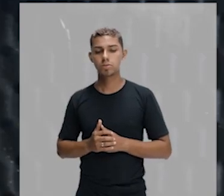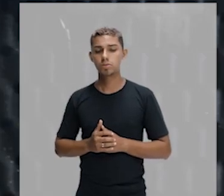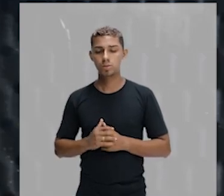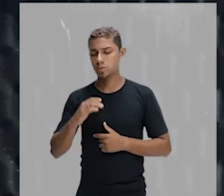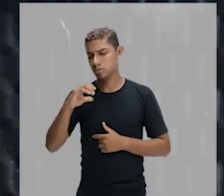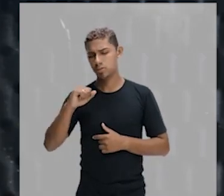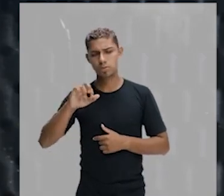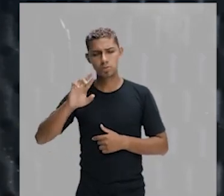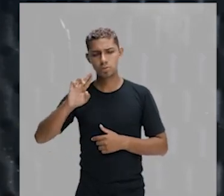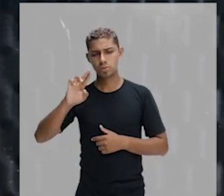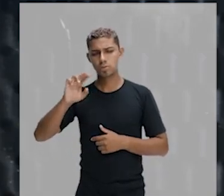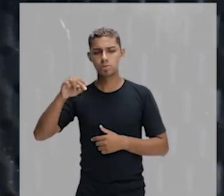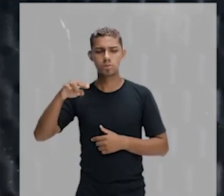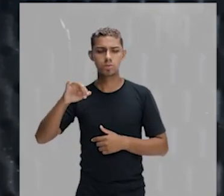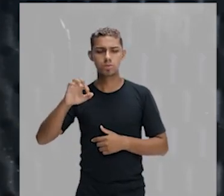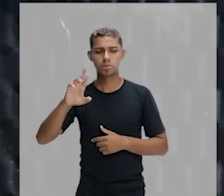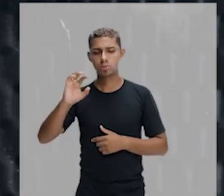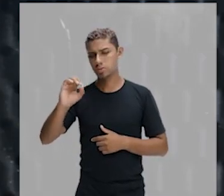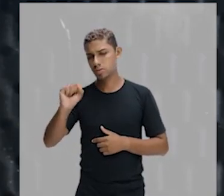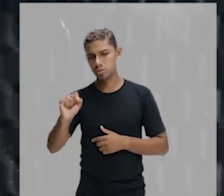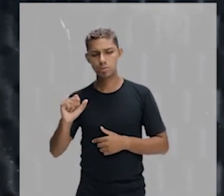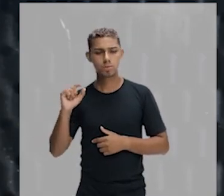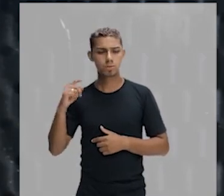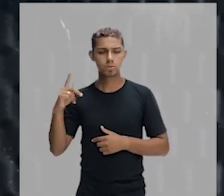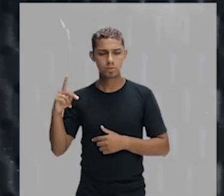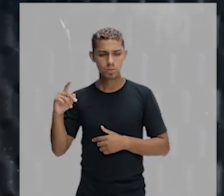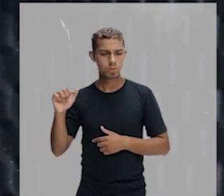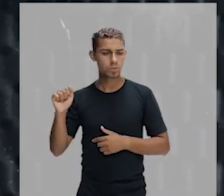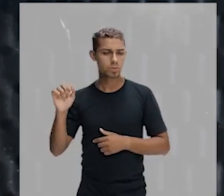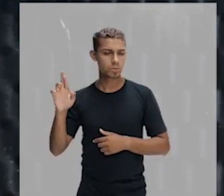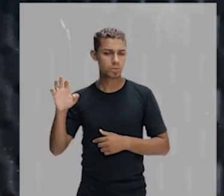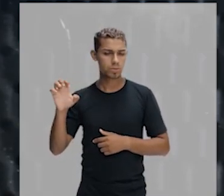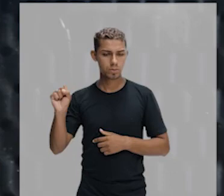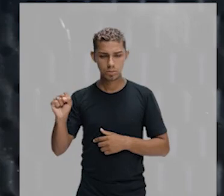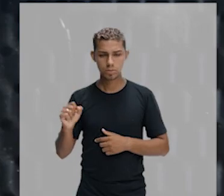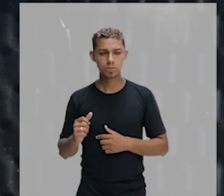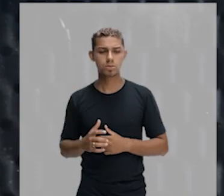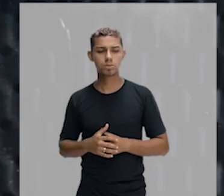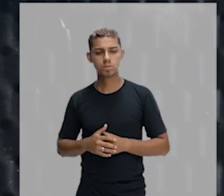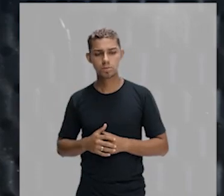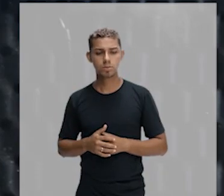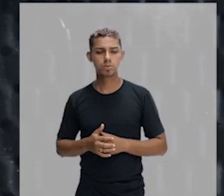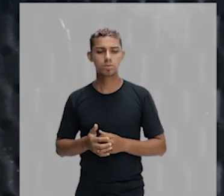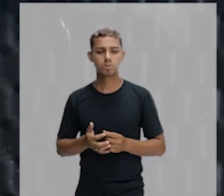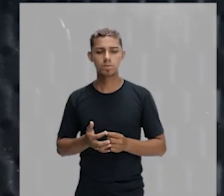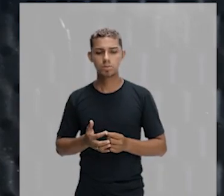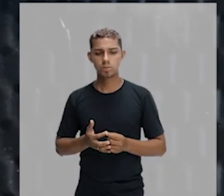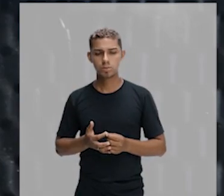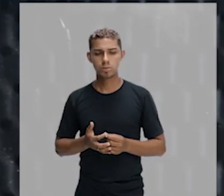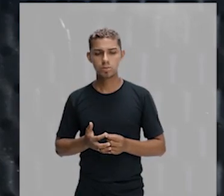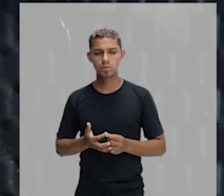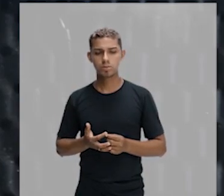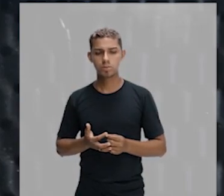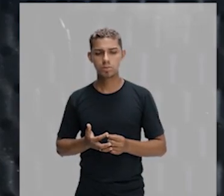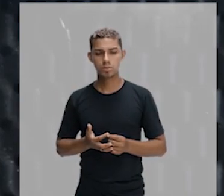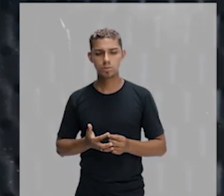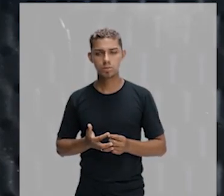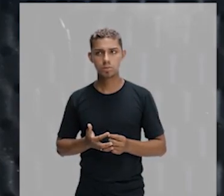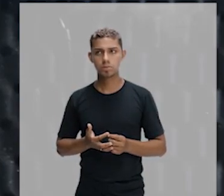de Áries, tá certo? Aí vem Touro, Gêmeos, Câncer, que é Caranguejo, né? Leão,